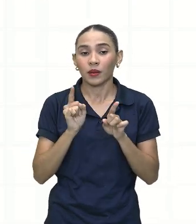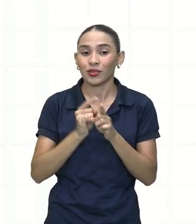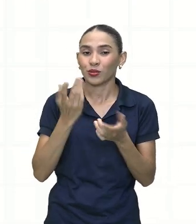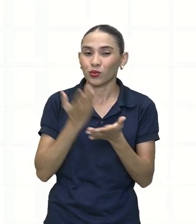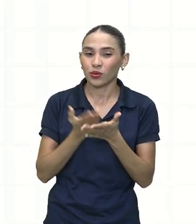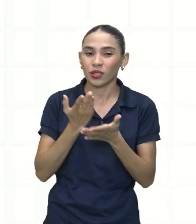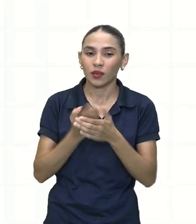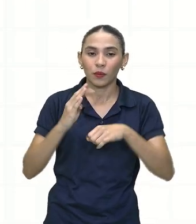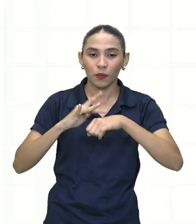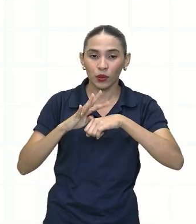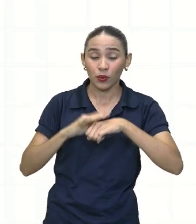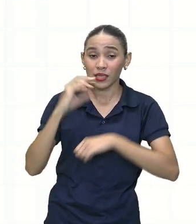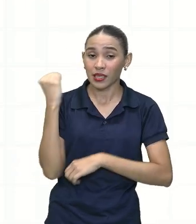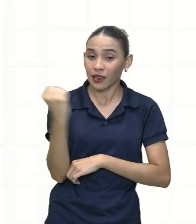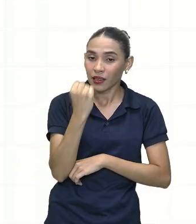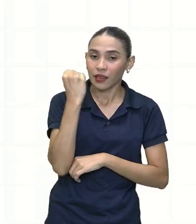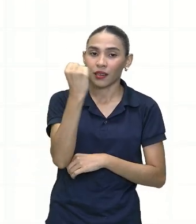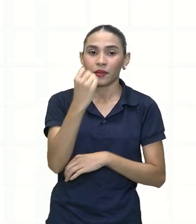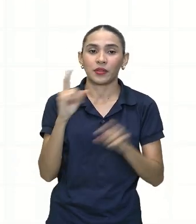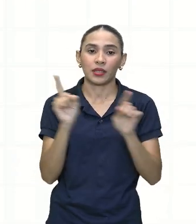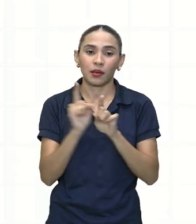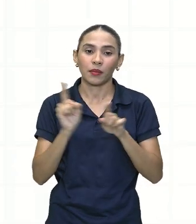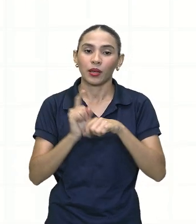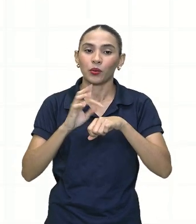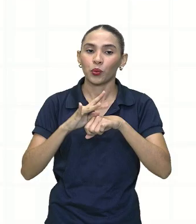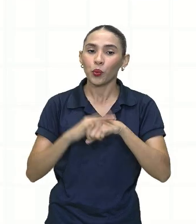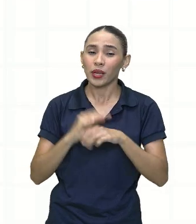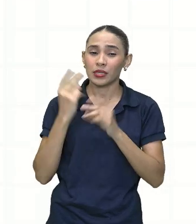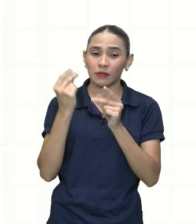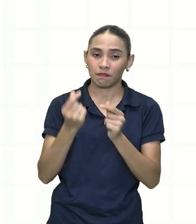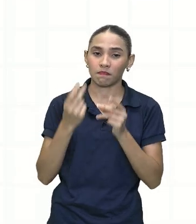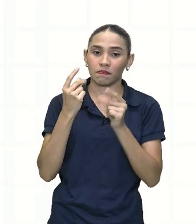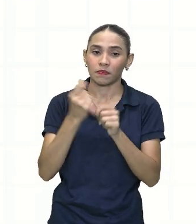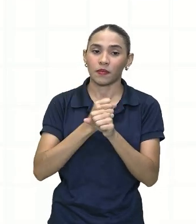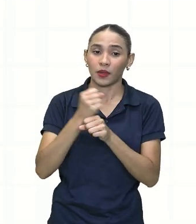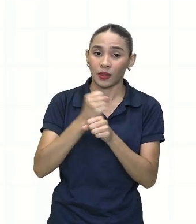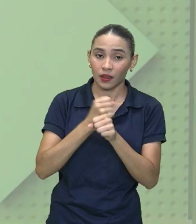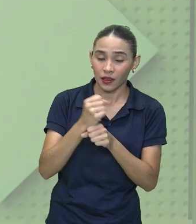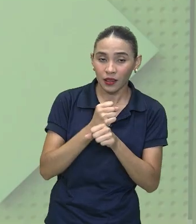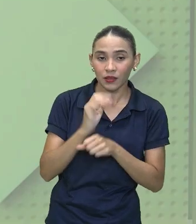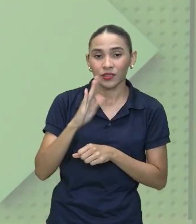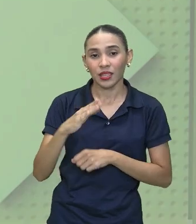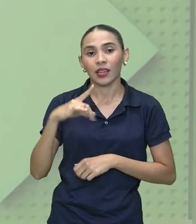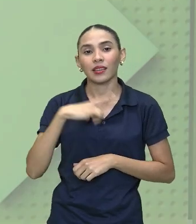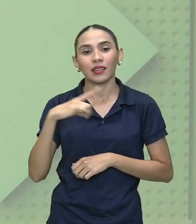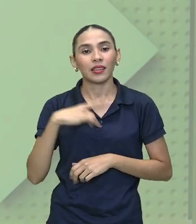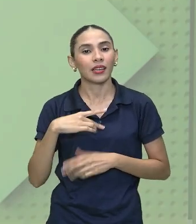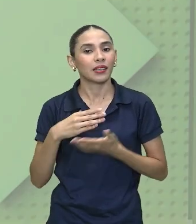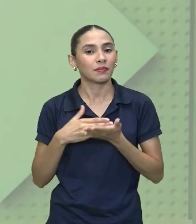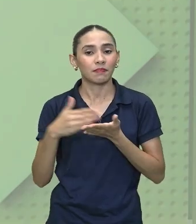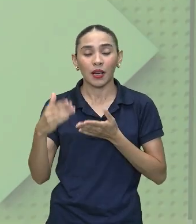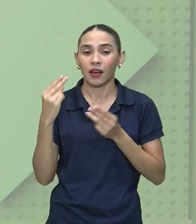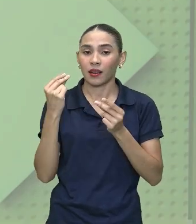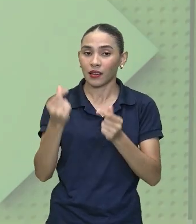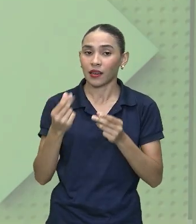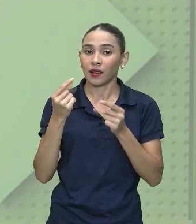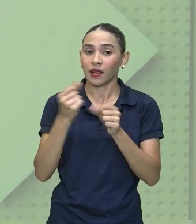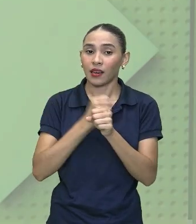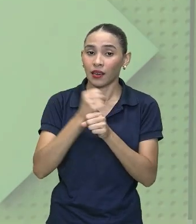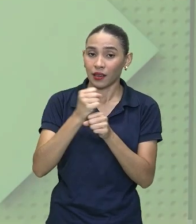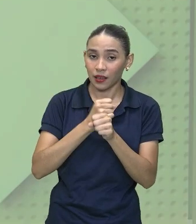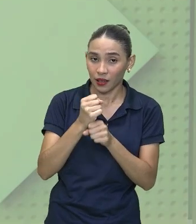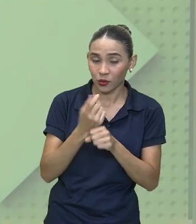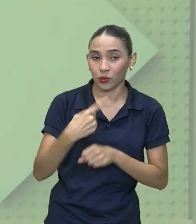doença grave, vimos que é uma doença muito antiga, né? Que já existe há bastante tempo.